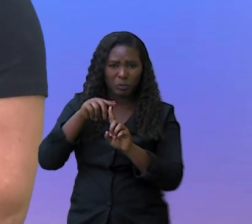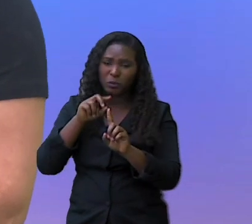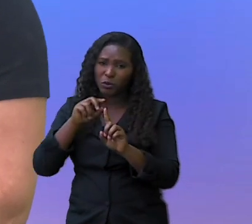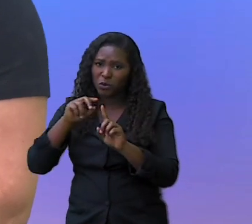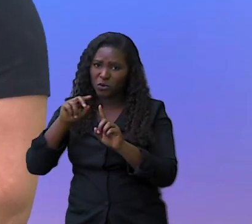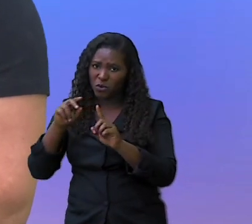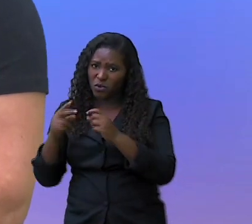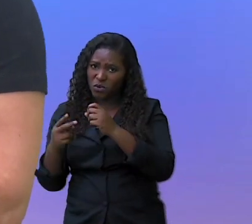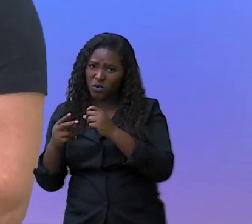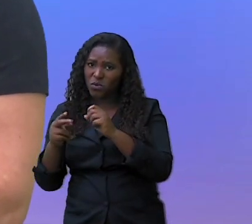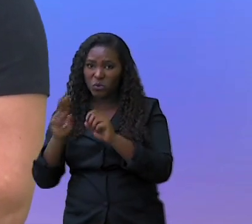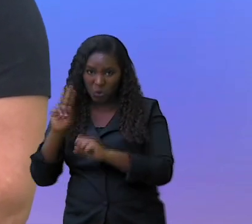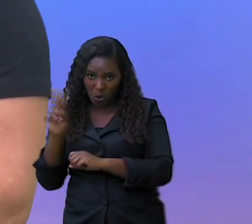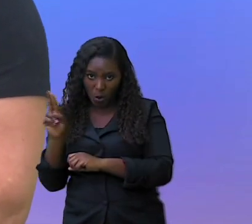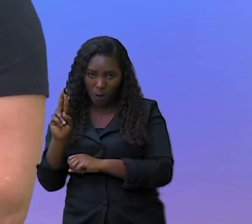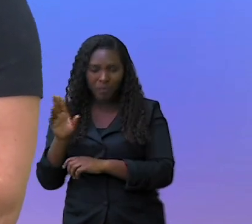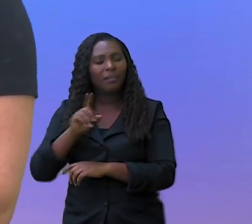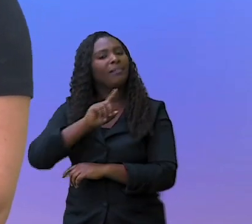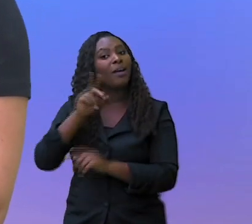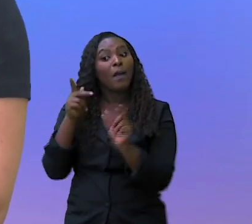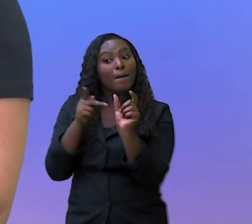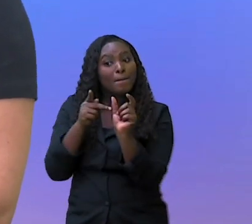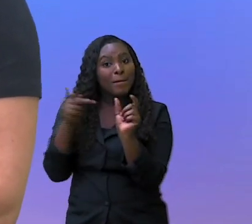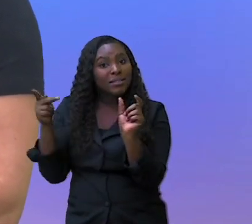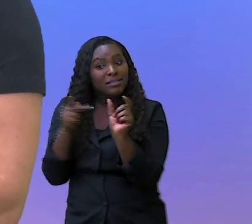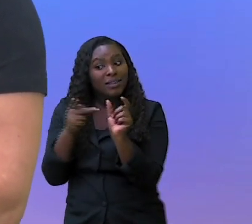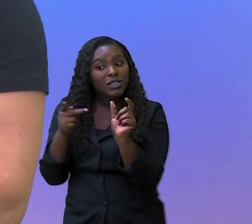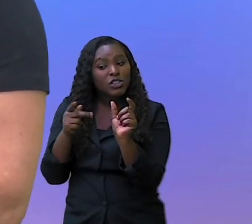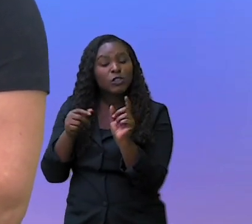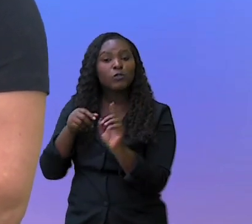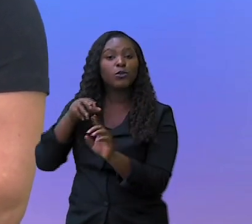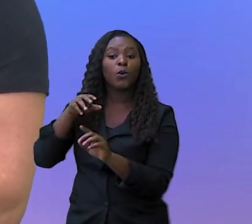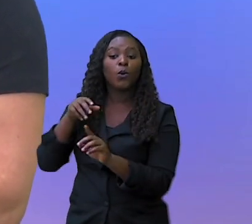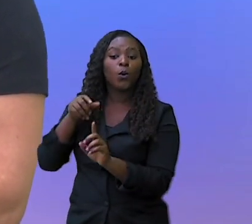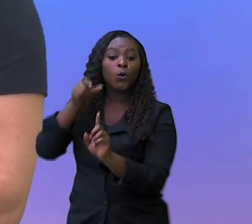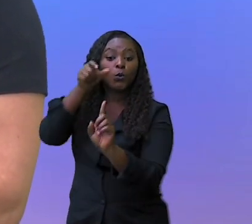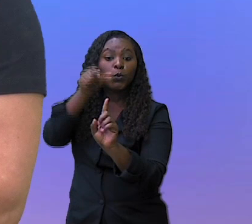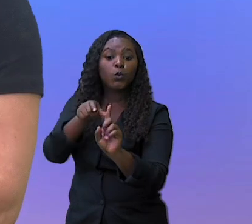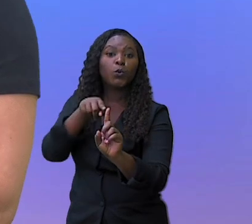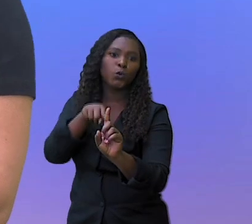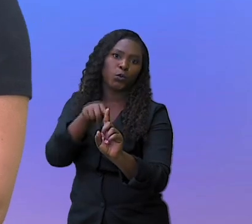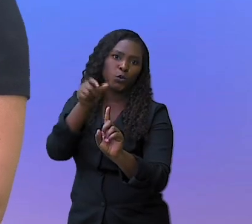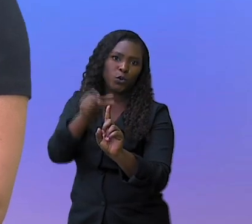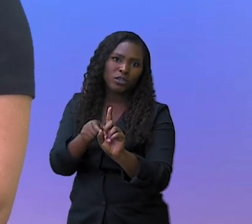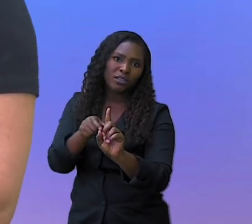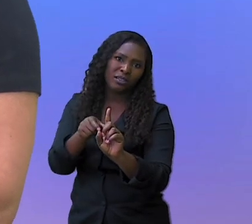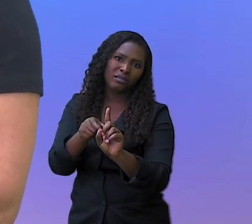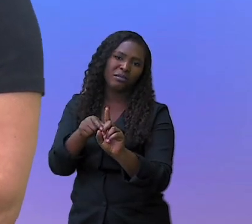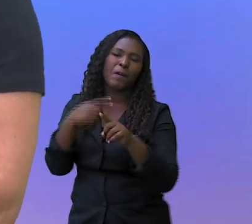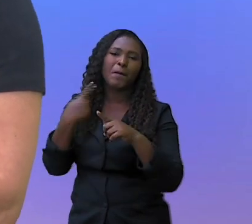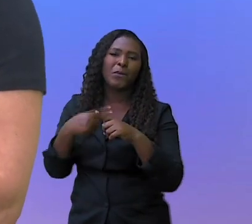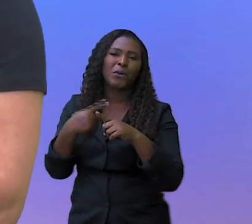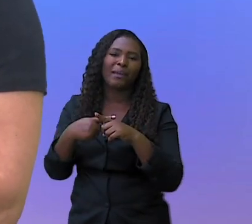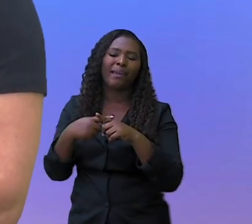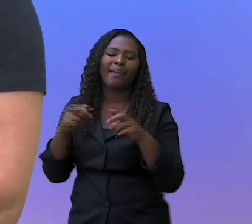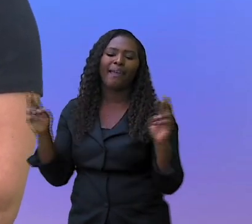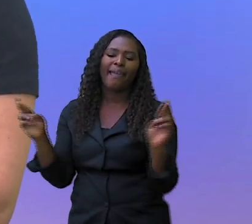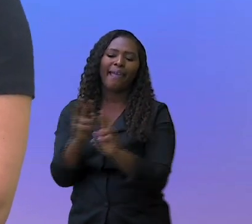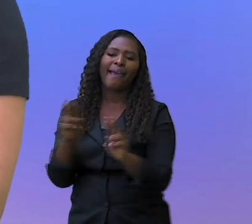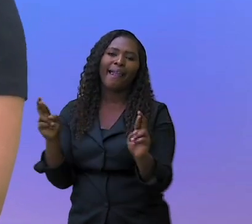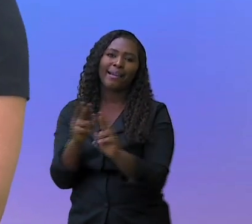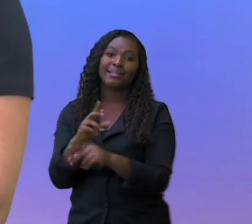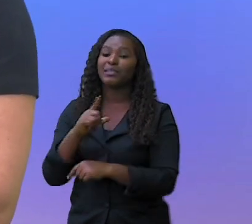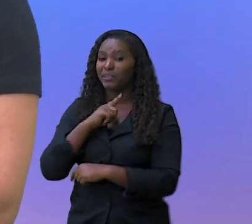aí é predicativo do sujeito. É um adjetivo, mas porém aí está muito relacionado aí com quem? Com o estamos, né,